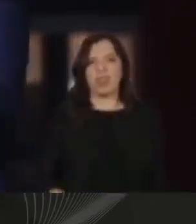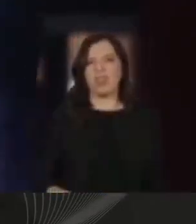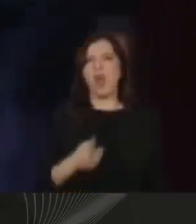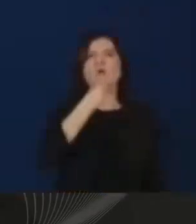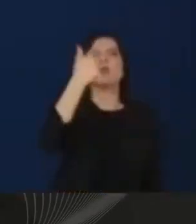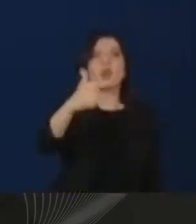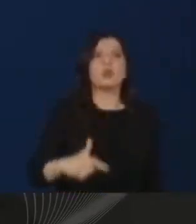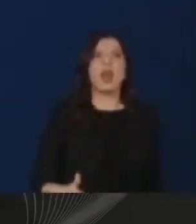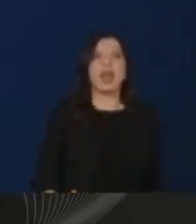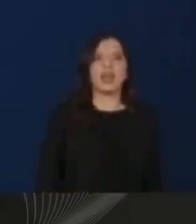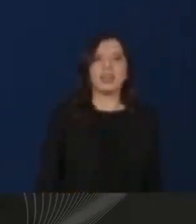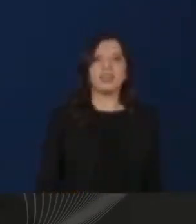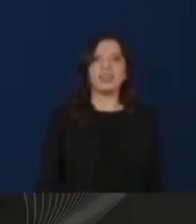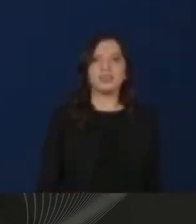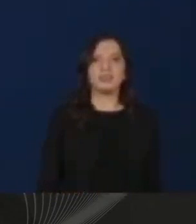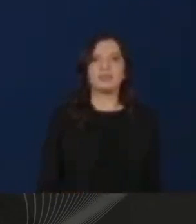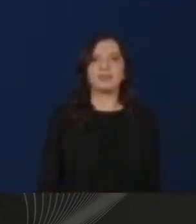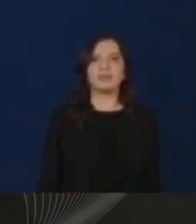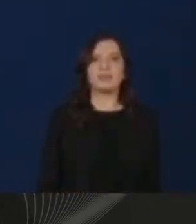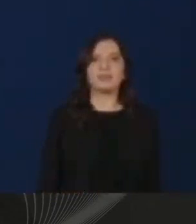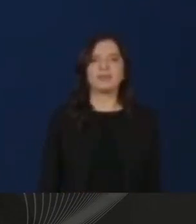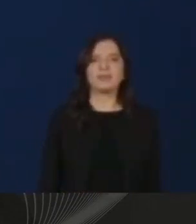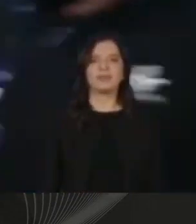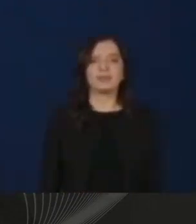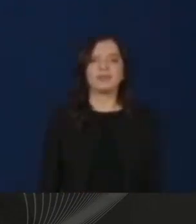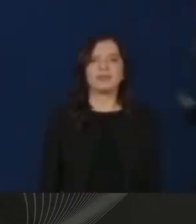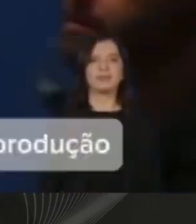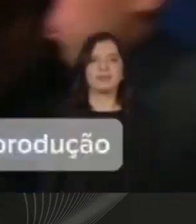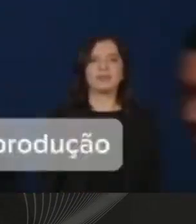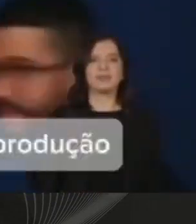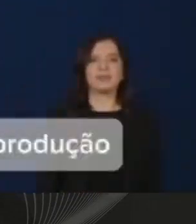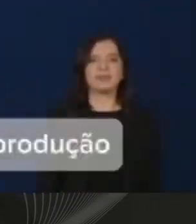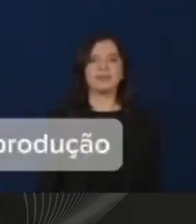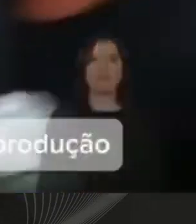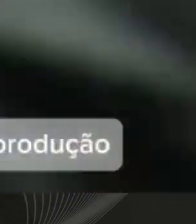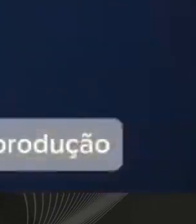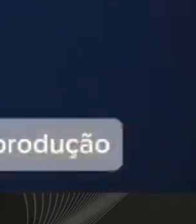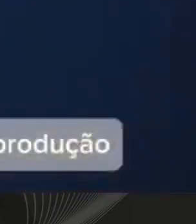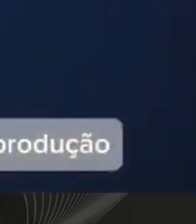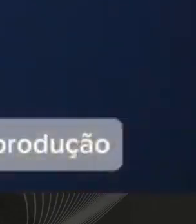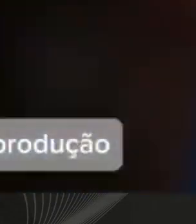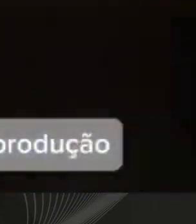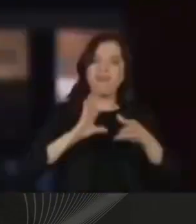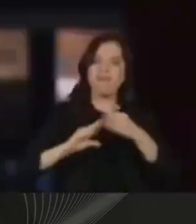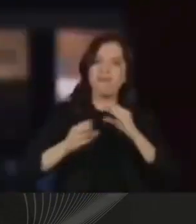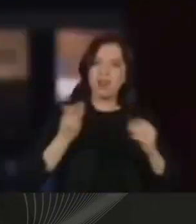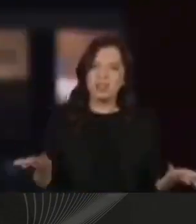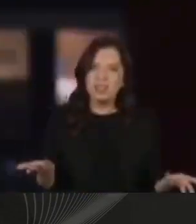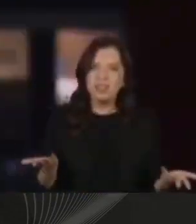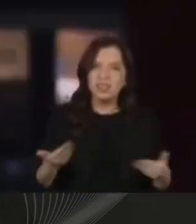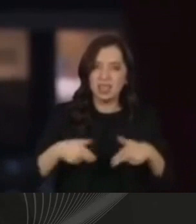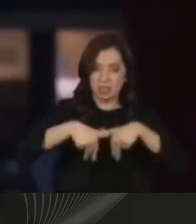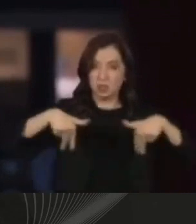então eu cobri eleições ou acompanhei como eleitor ou como jornalista de todo esse período, tá certo? Primeira eleição